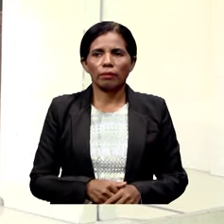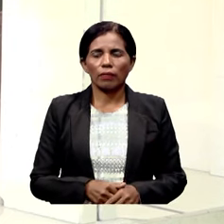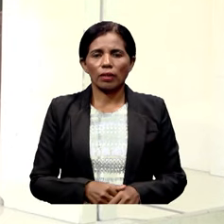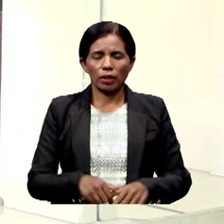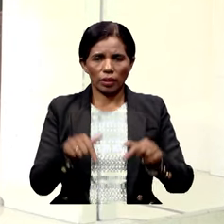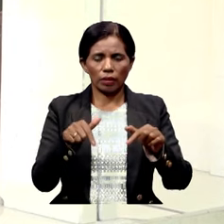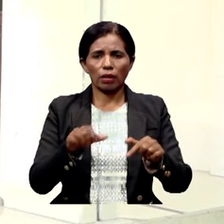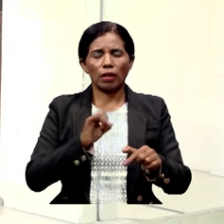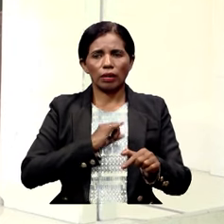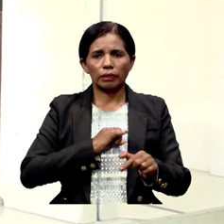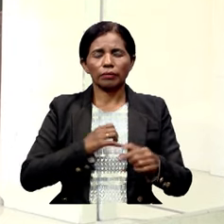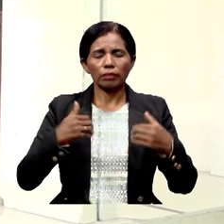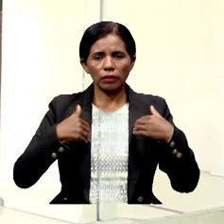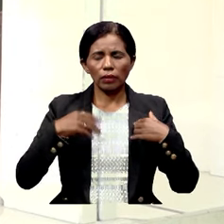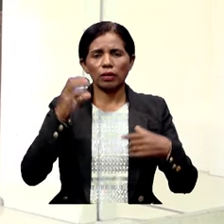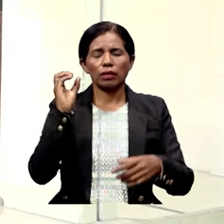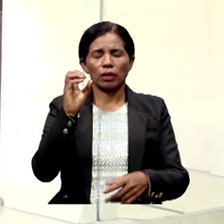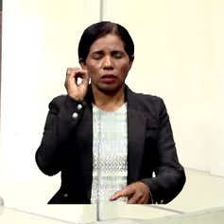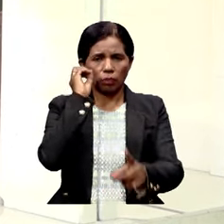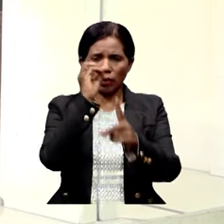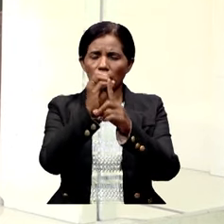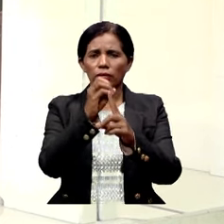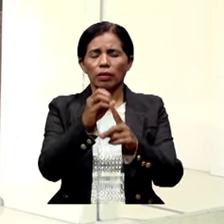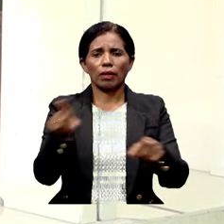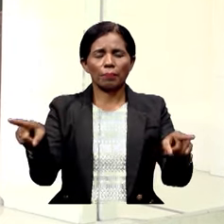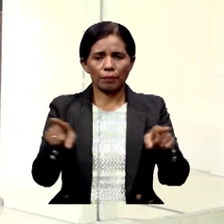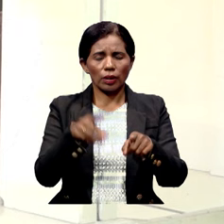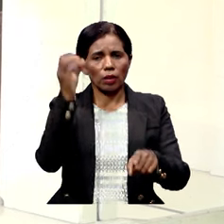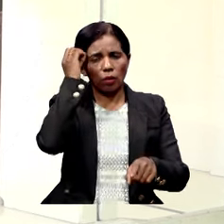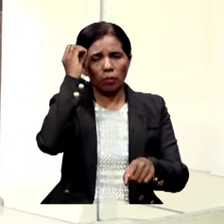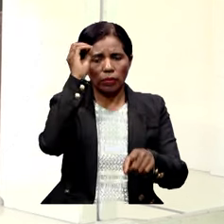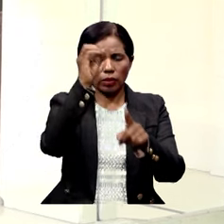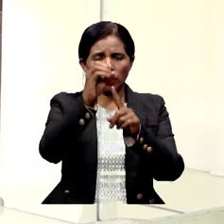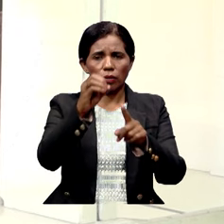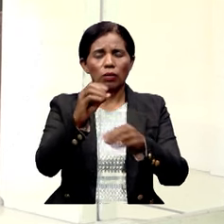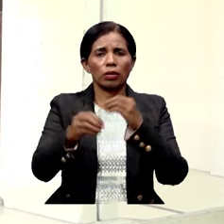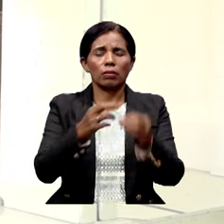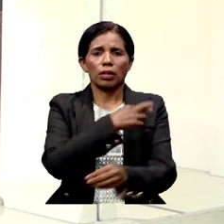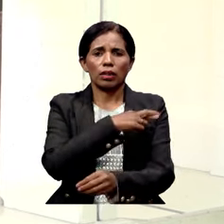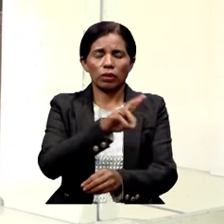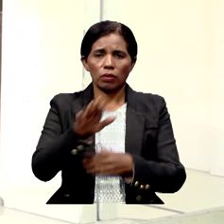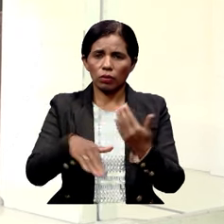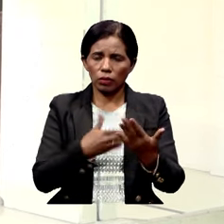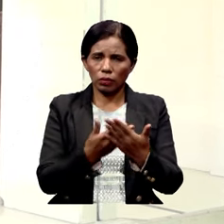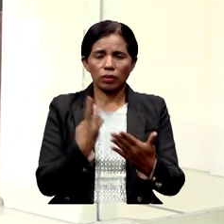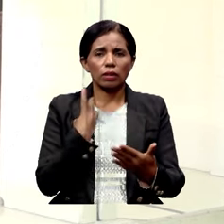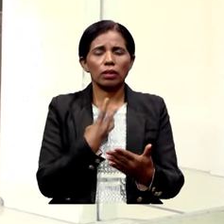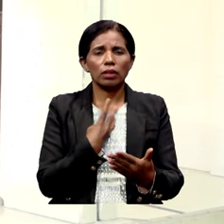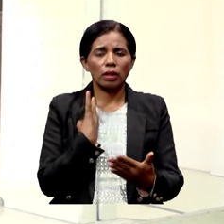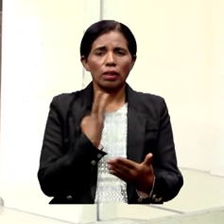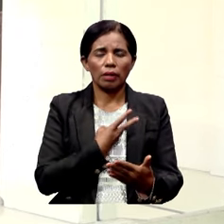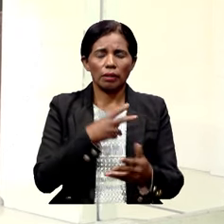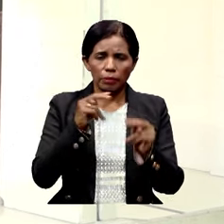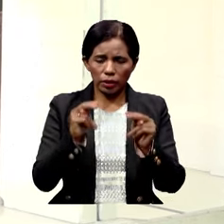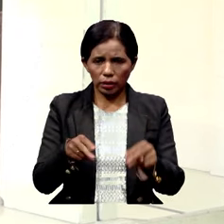ihane hao iha opinião liliu ba iha parte religioso sira ita precisa hare estuda